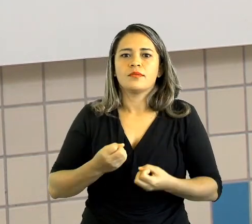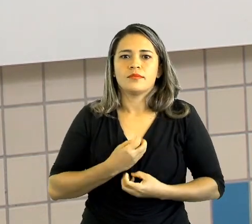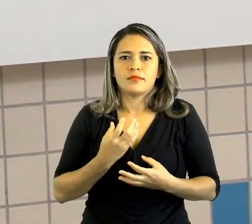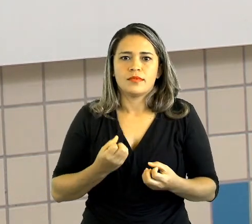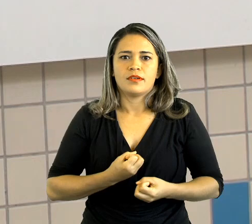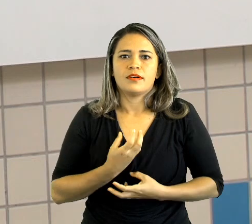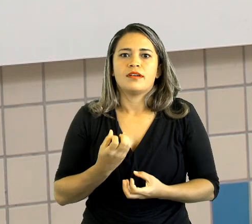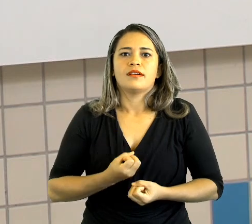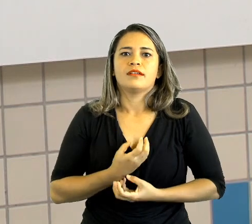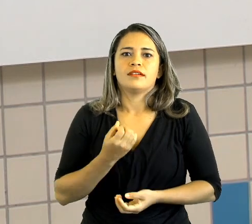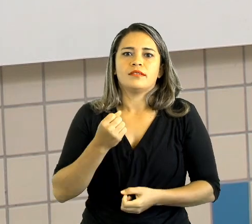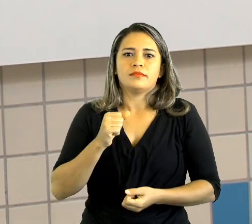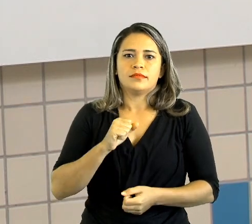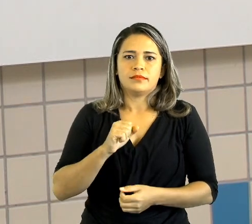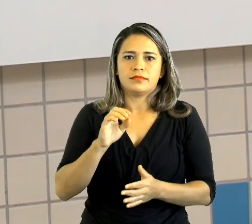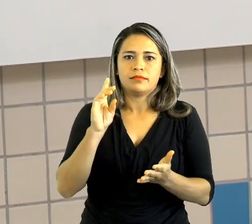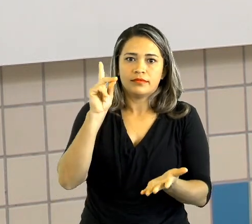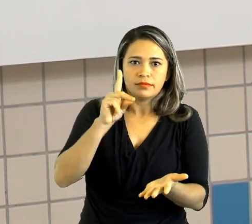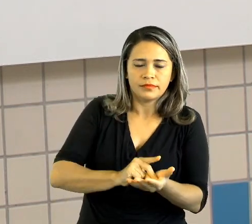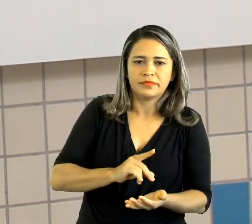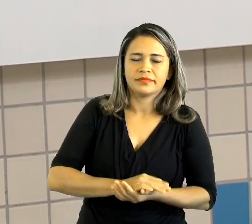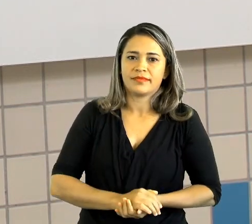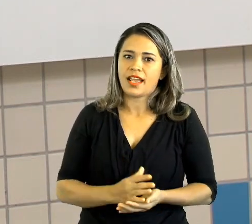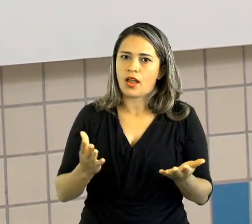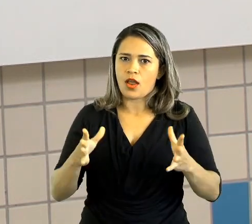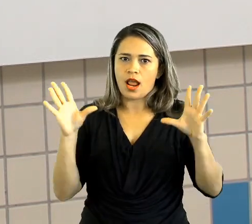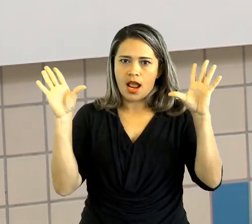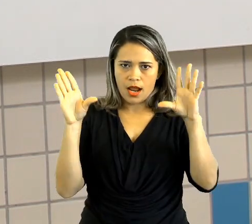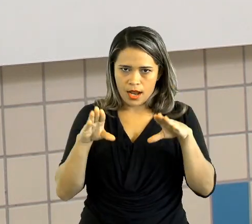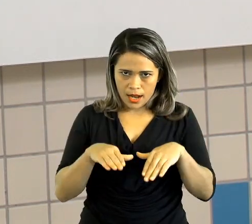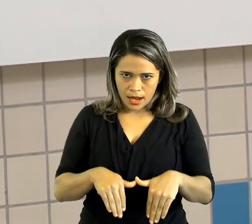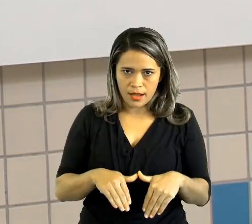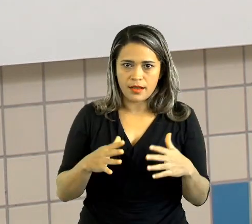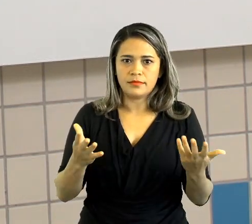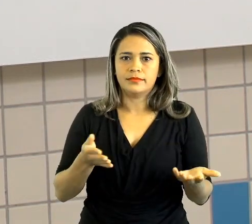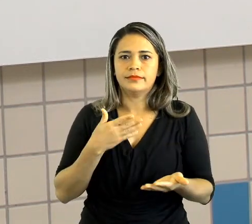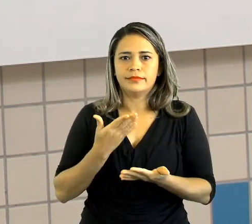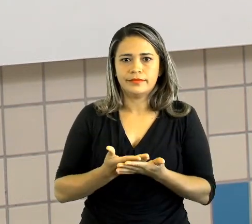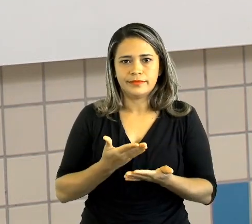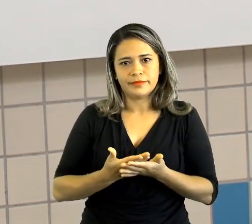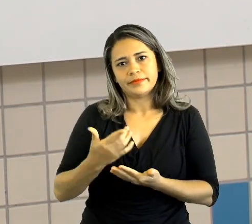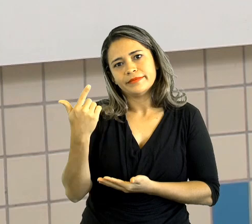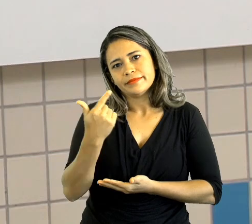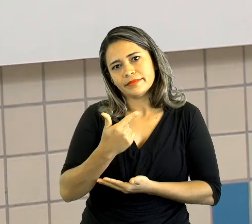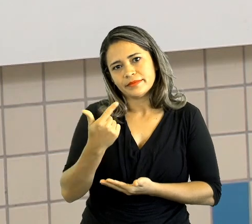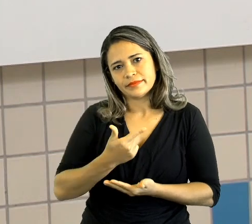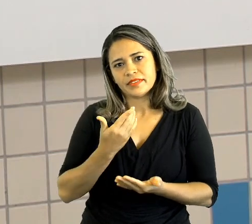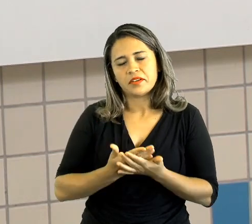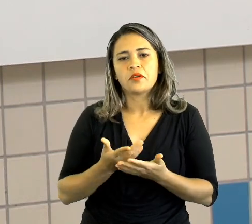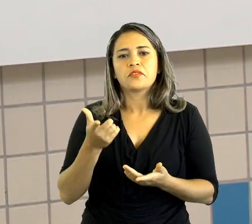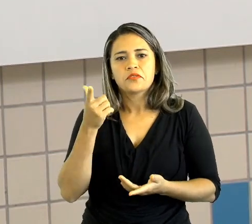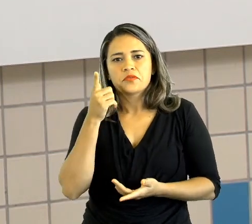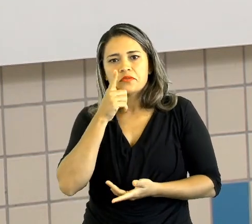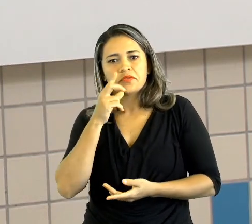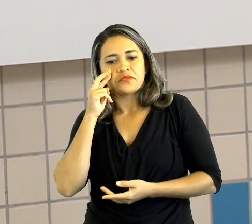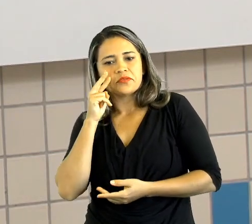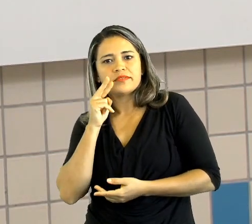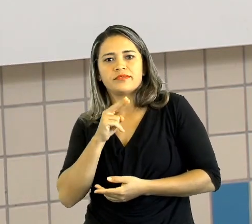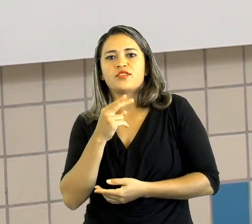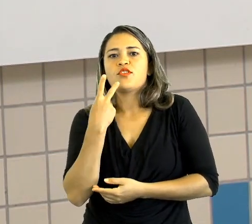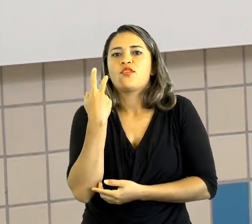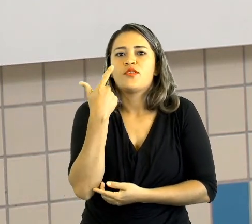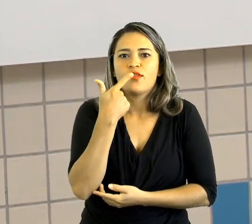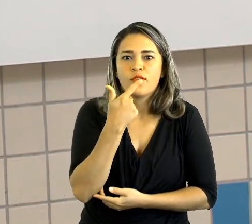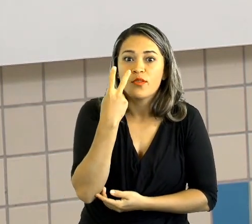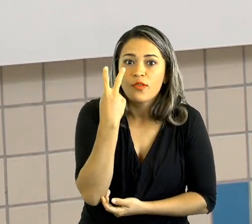Então, fechando a nossa aula, concluindo, nós estamos na segunda aula, onde a gente observou 2 poemas